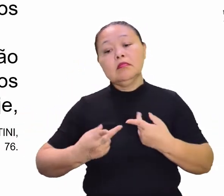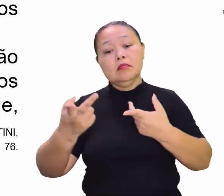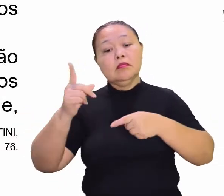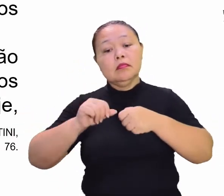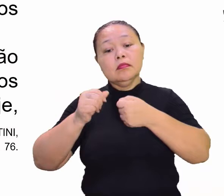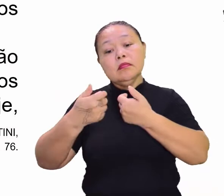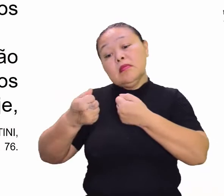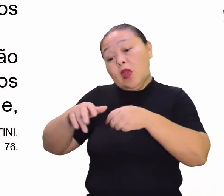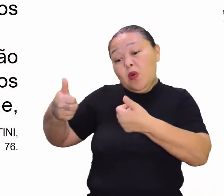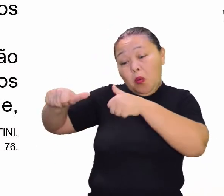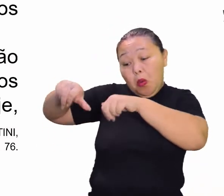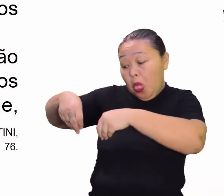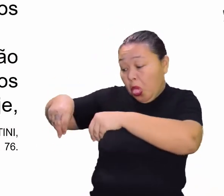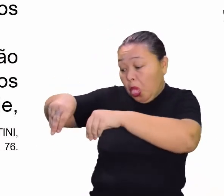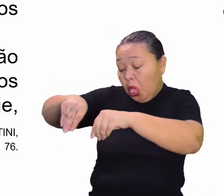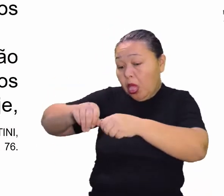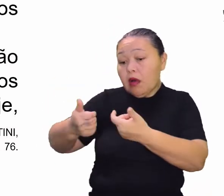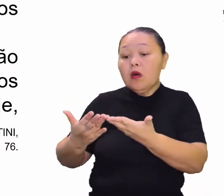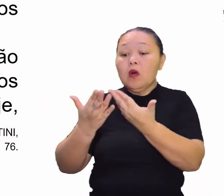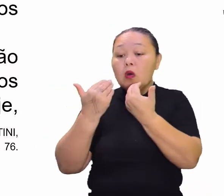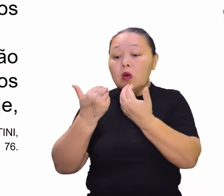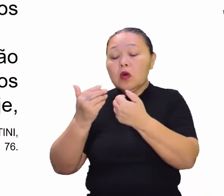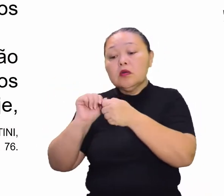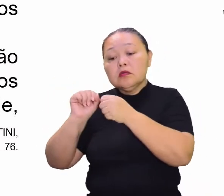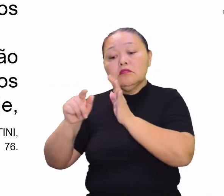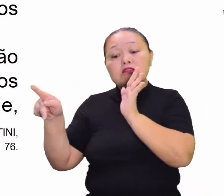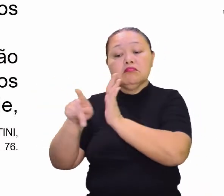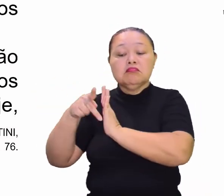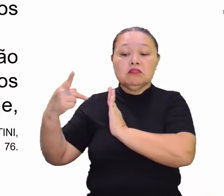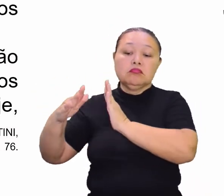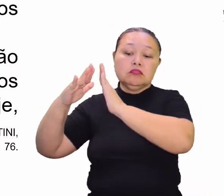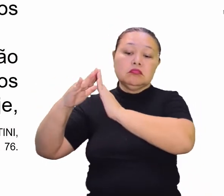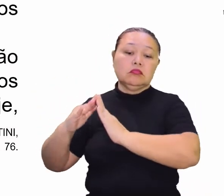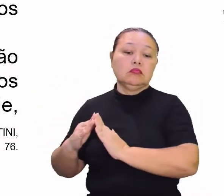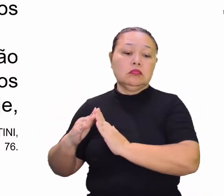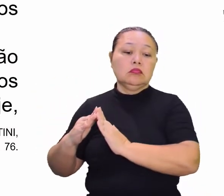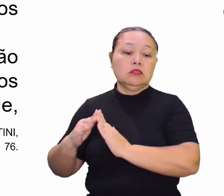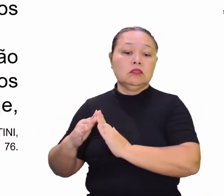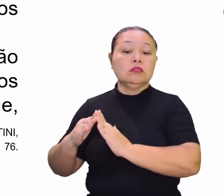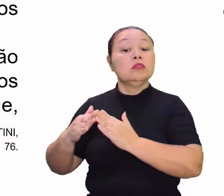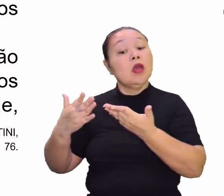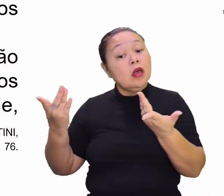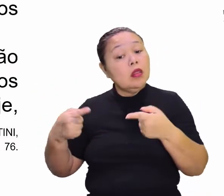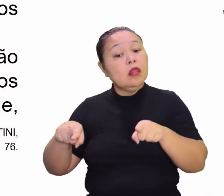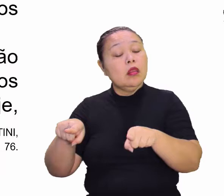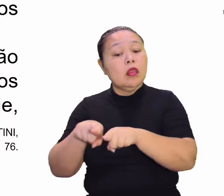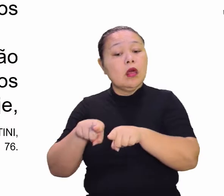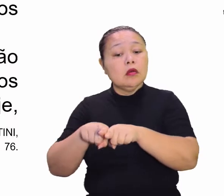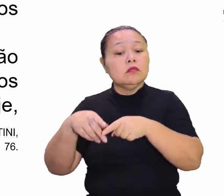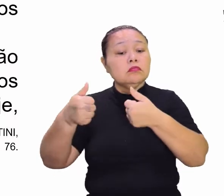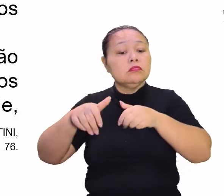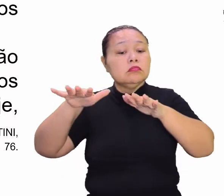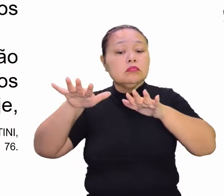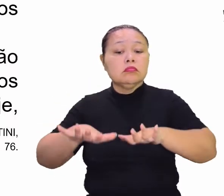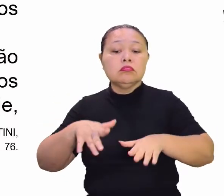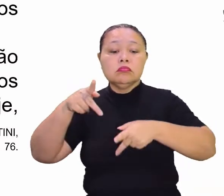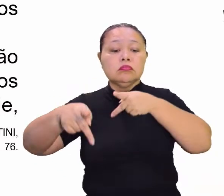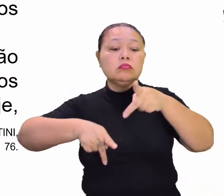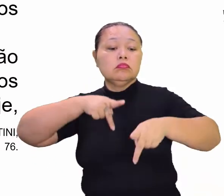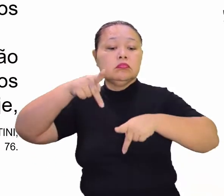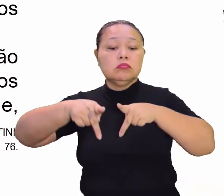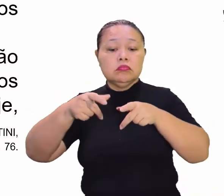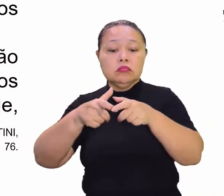para a produção dos alimentos consumidos pelos próprios habitantes. Ou ainda a concentração da